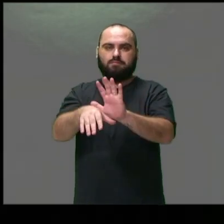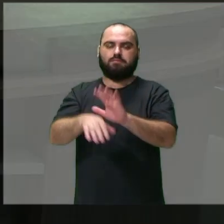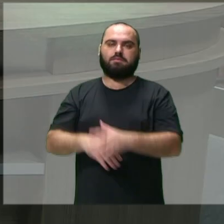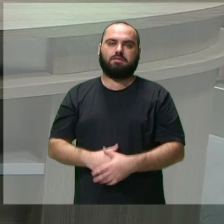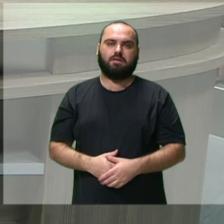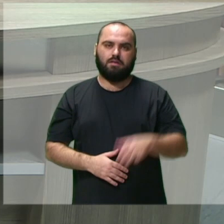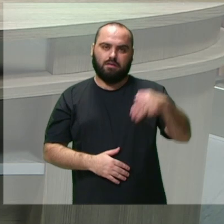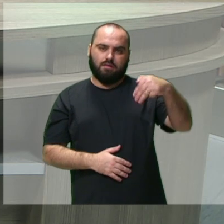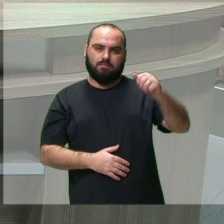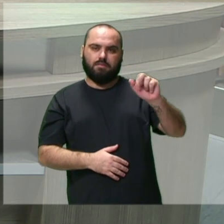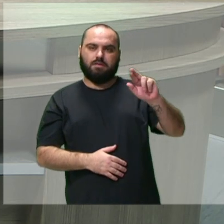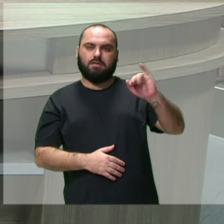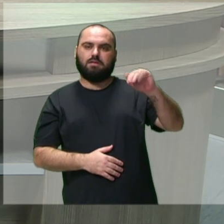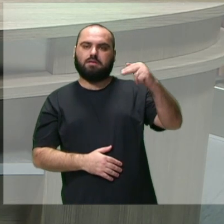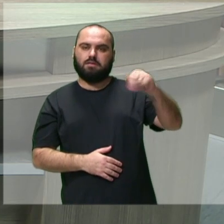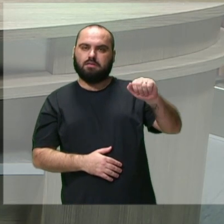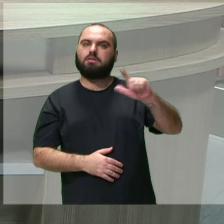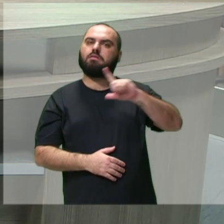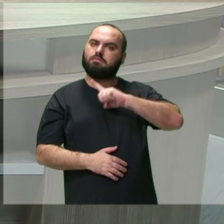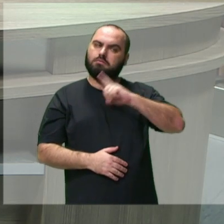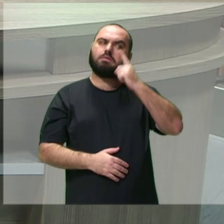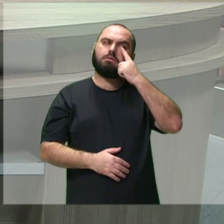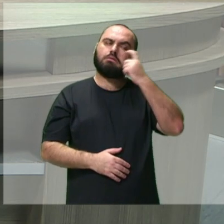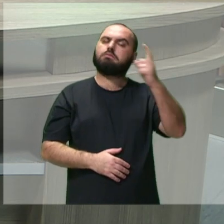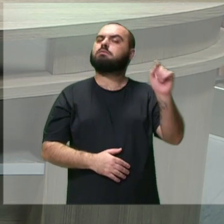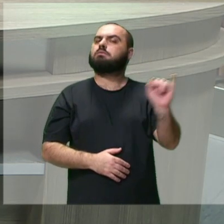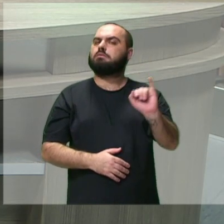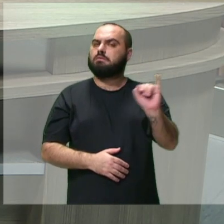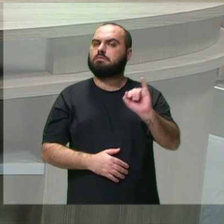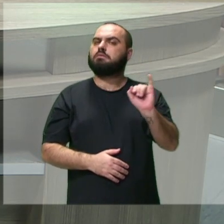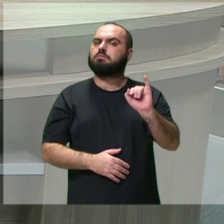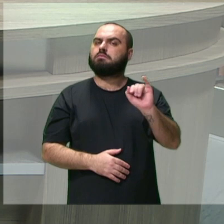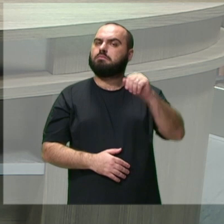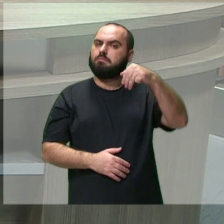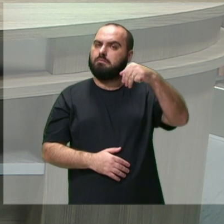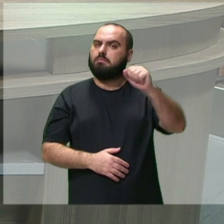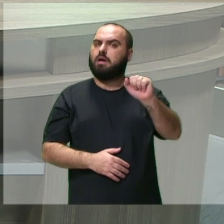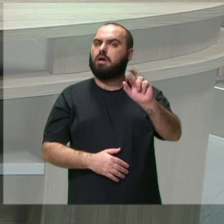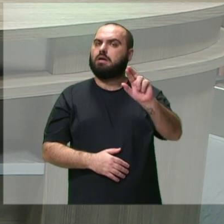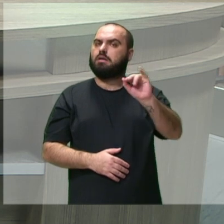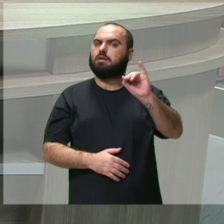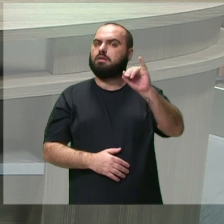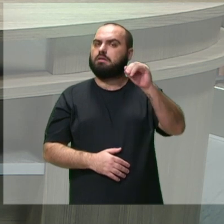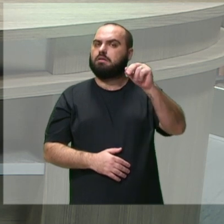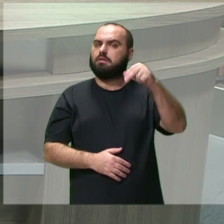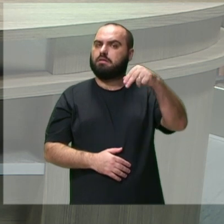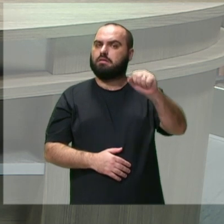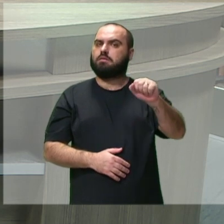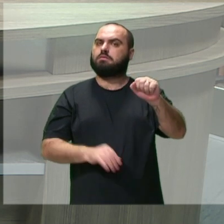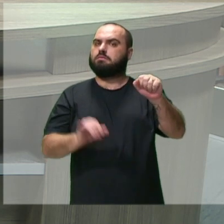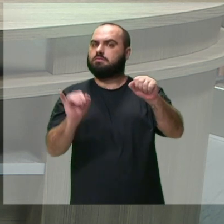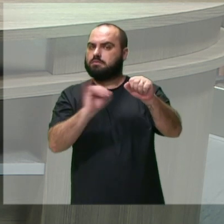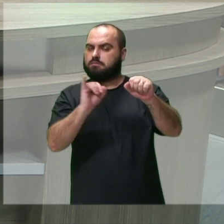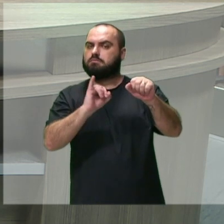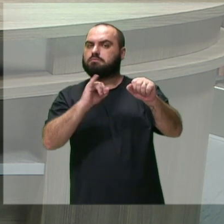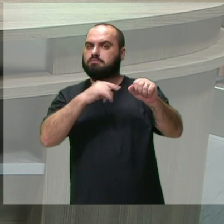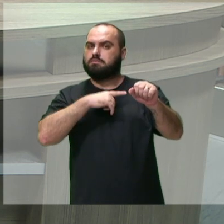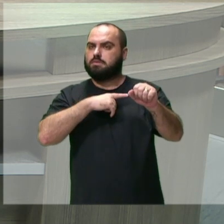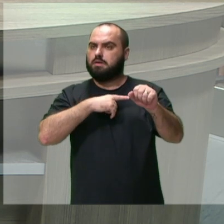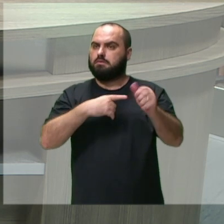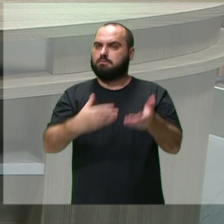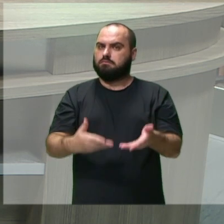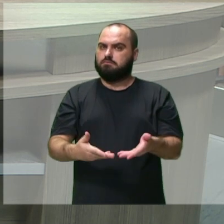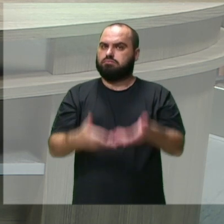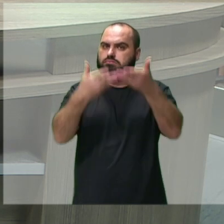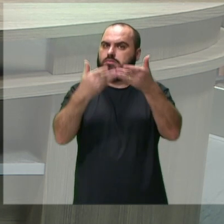eu acho que ela trouxe um reflexo muito interessante para a cidade também, né? Até no embelezamento da cidade, eu acho que deu um up na cidade,